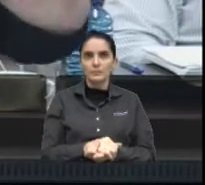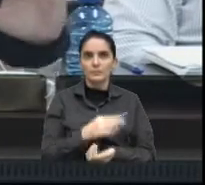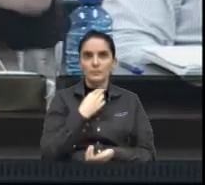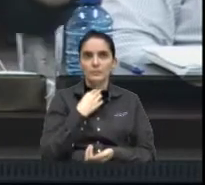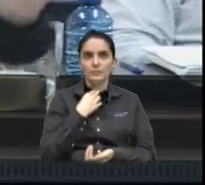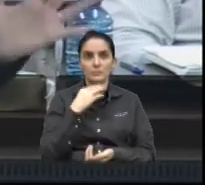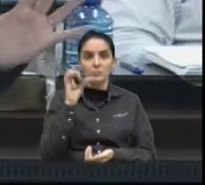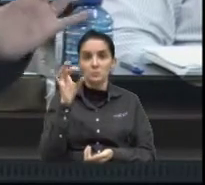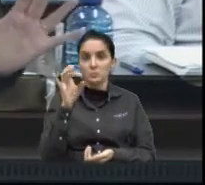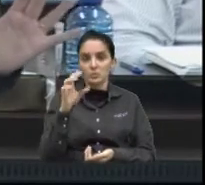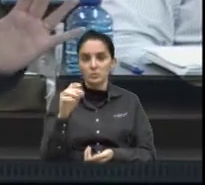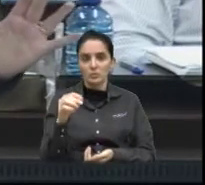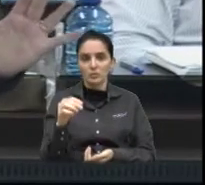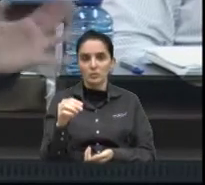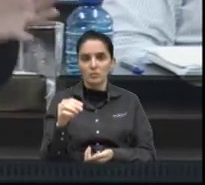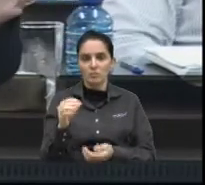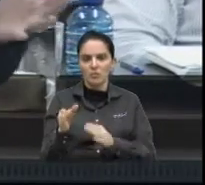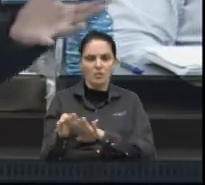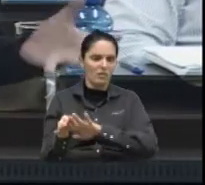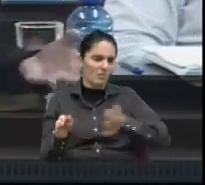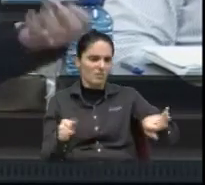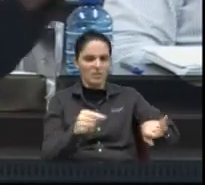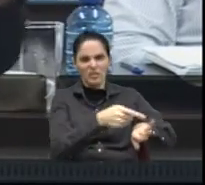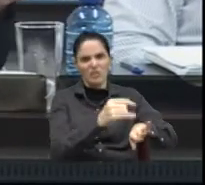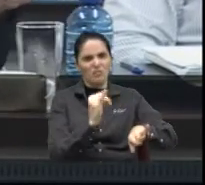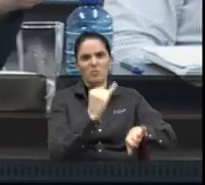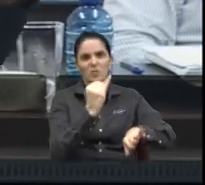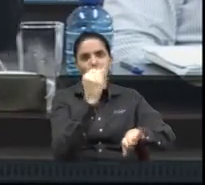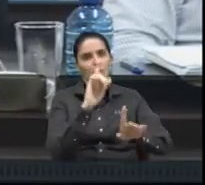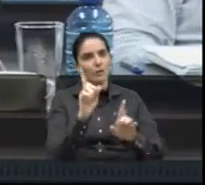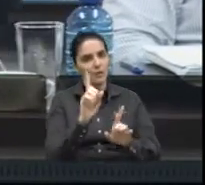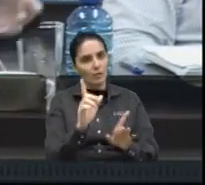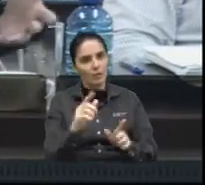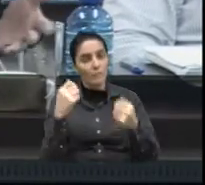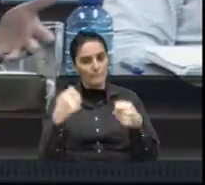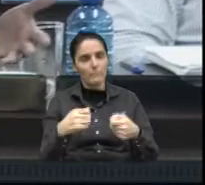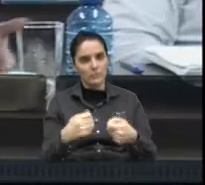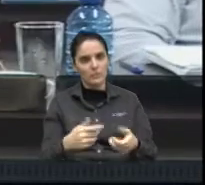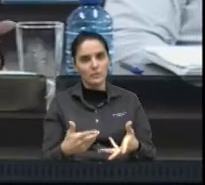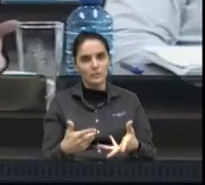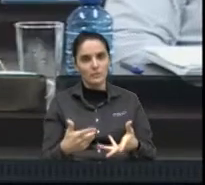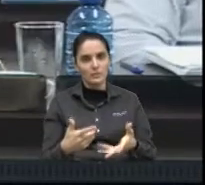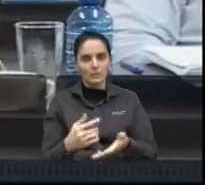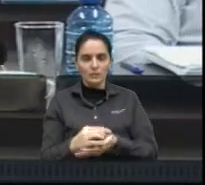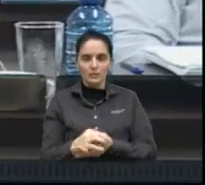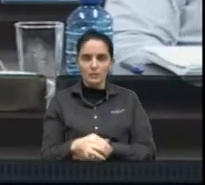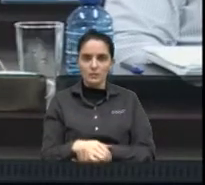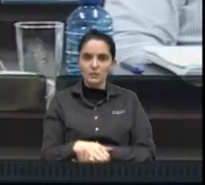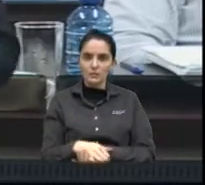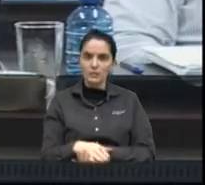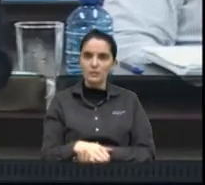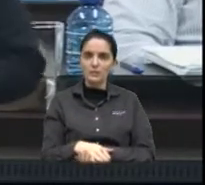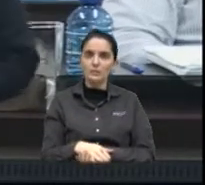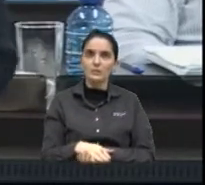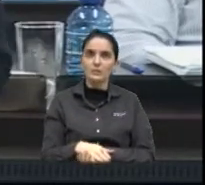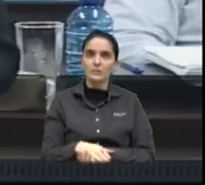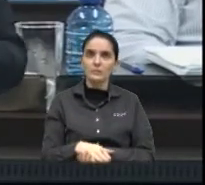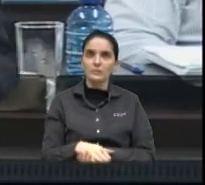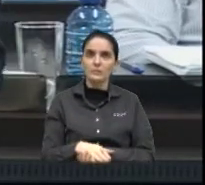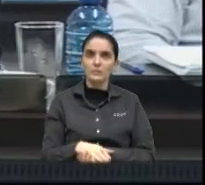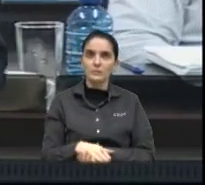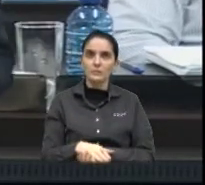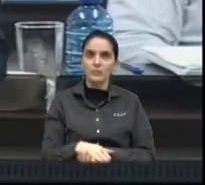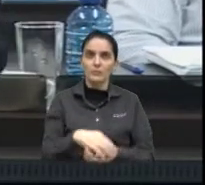começar o expediente nós temos que fazer dele eficiente e eficaz a possibilidade da